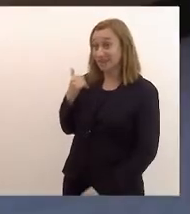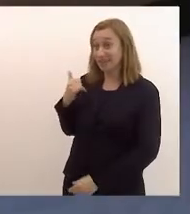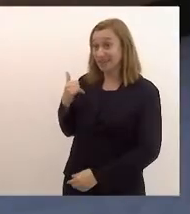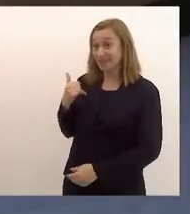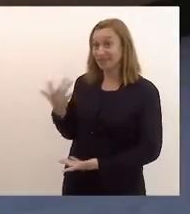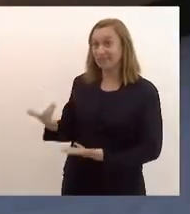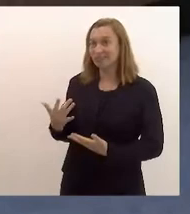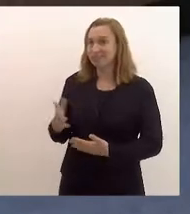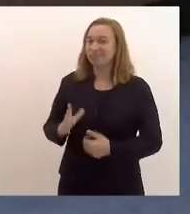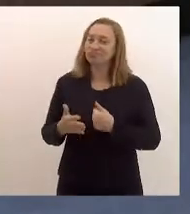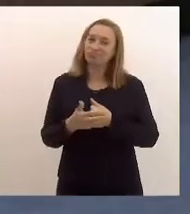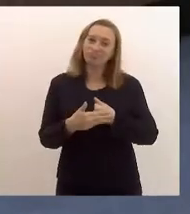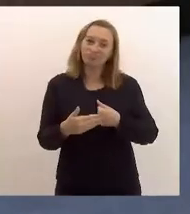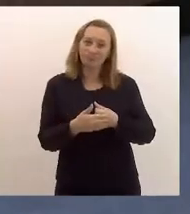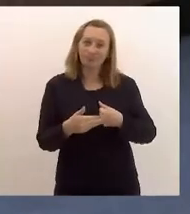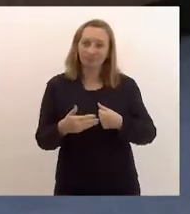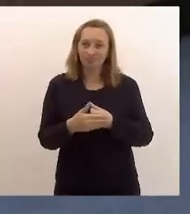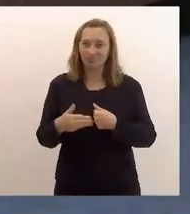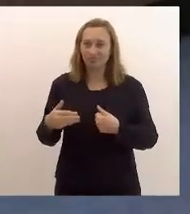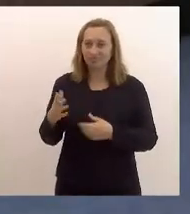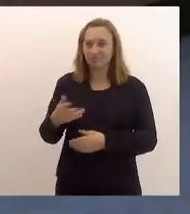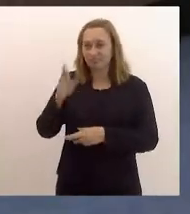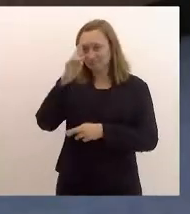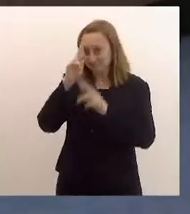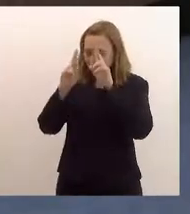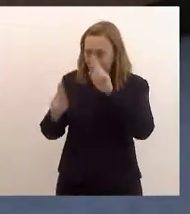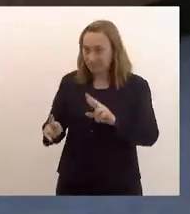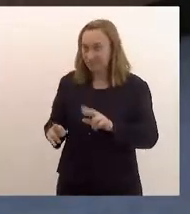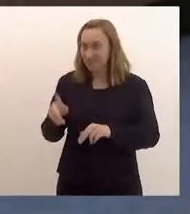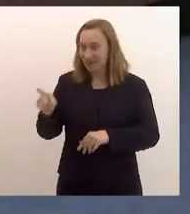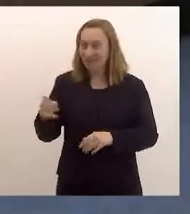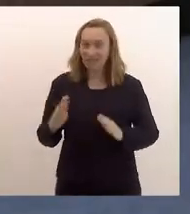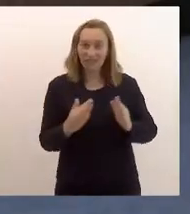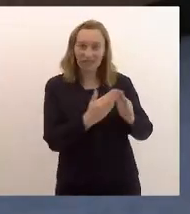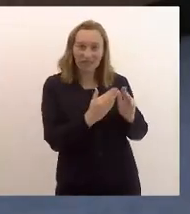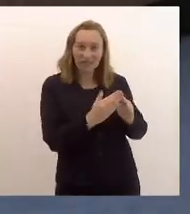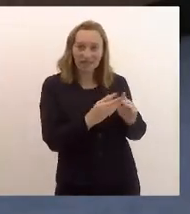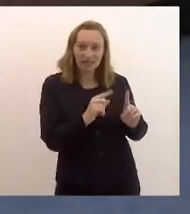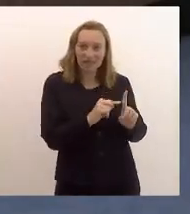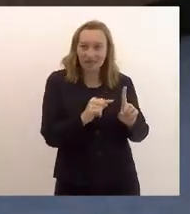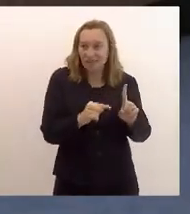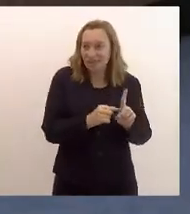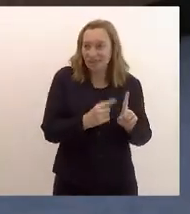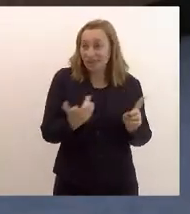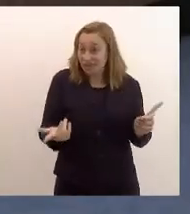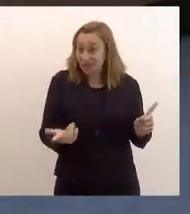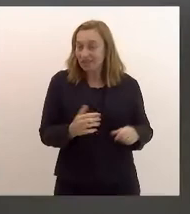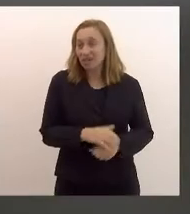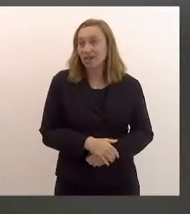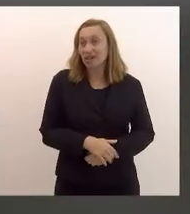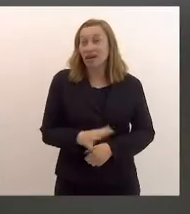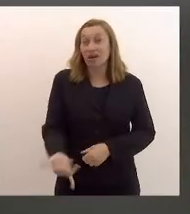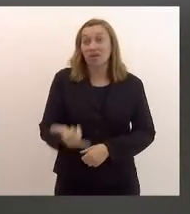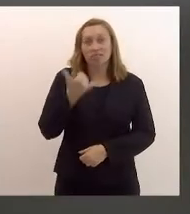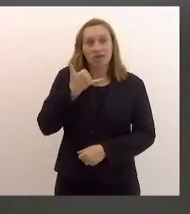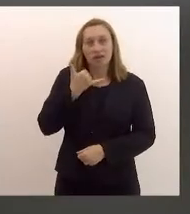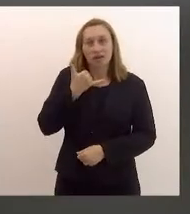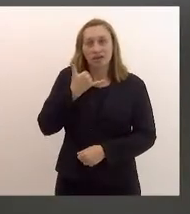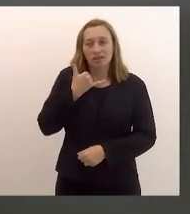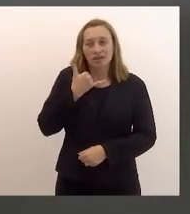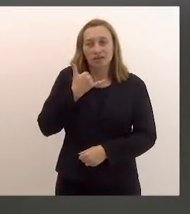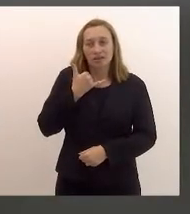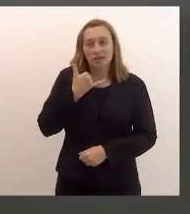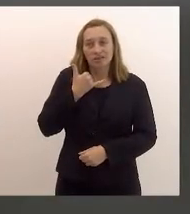o meu carinho e respeito ela tava de licença-maternidade se foi emblemático e eu liguei para ela